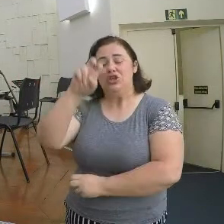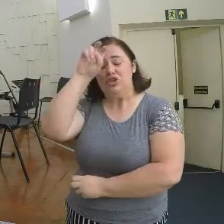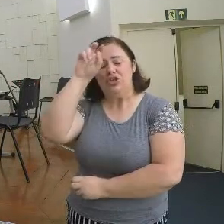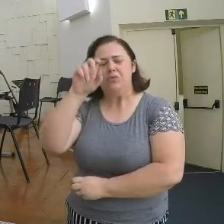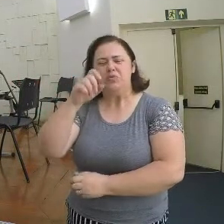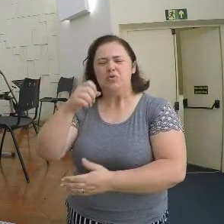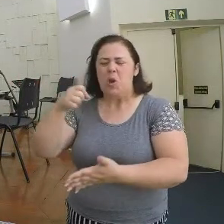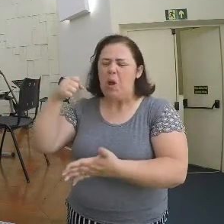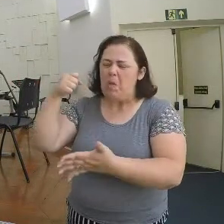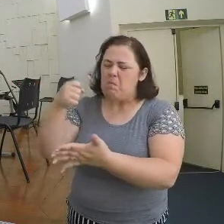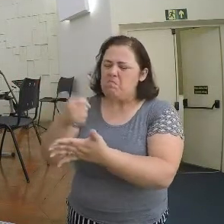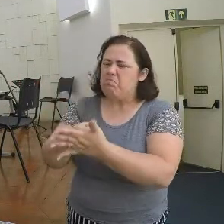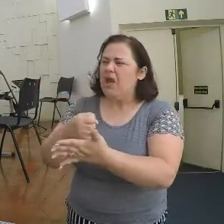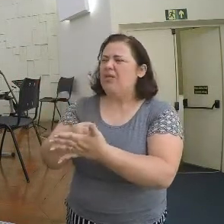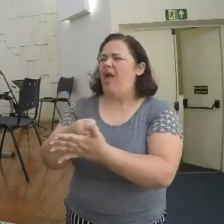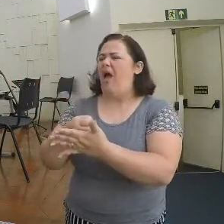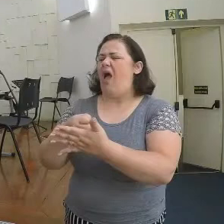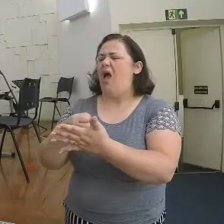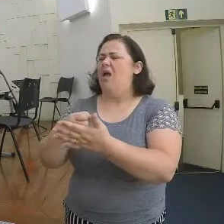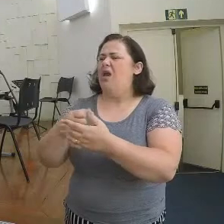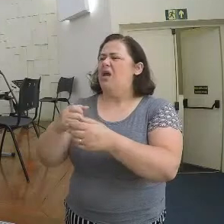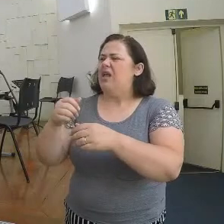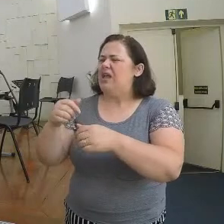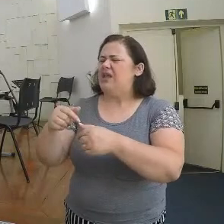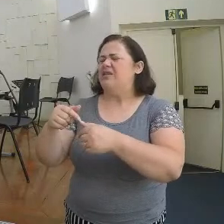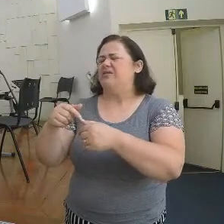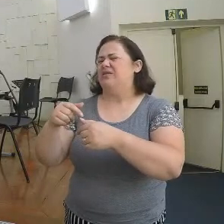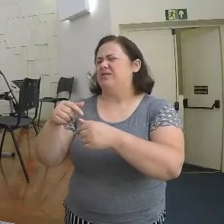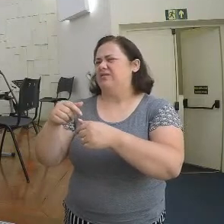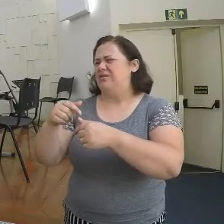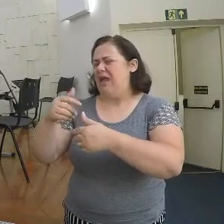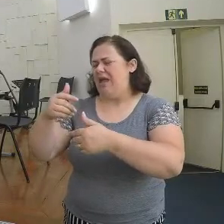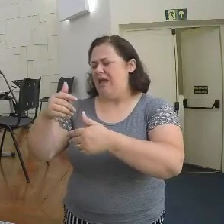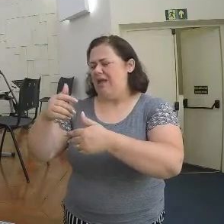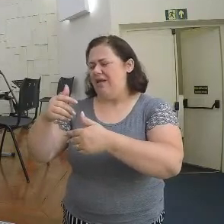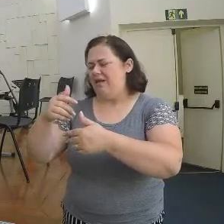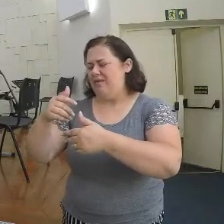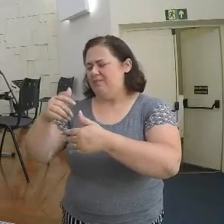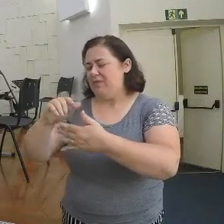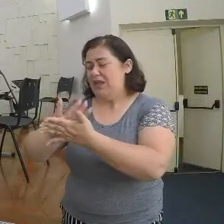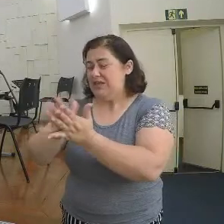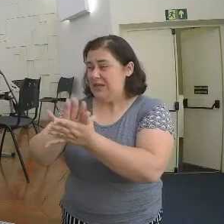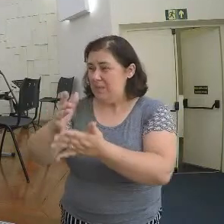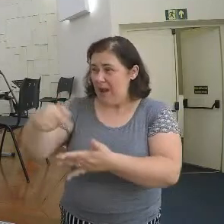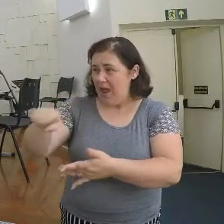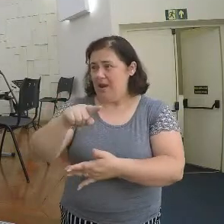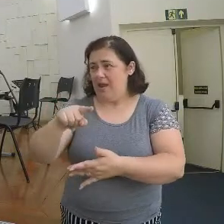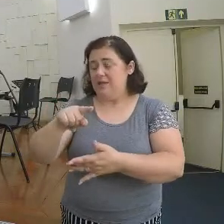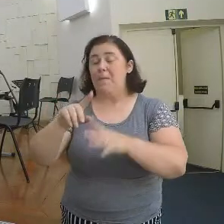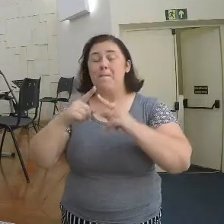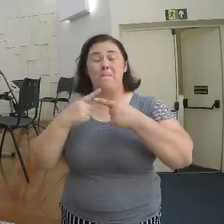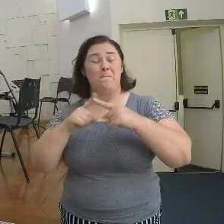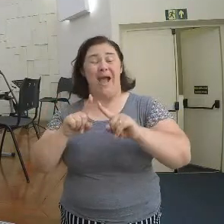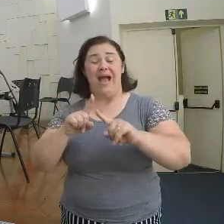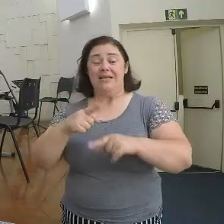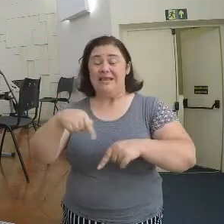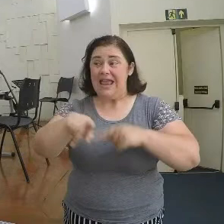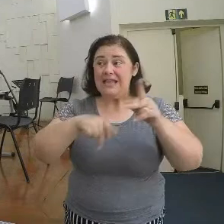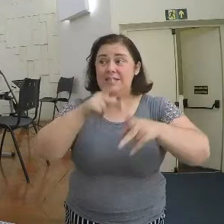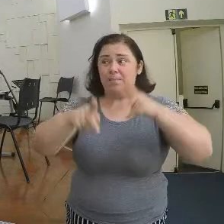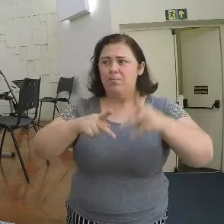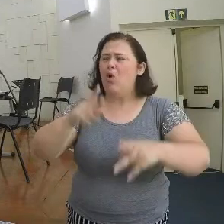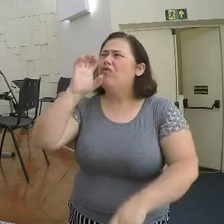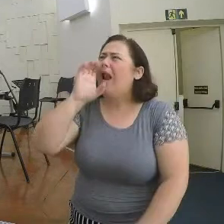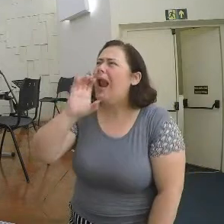dura servidão. Clamamos ao Senhor, Deus de nossos pais, e o Senhor ouviu a nossa voz e atentou para a